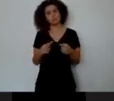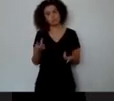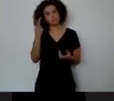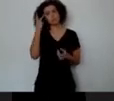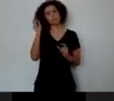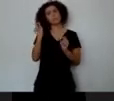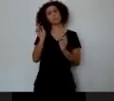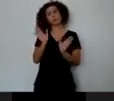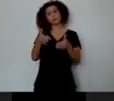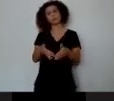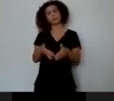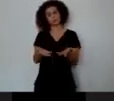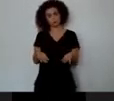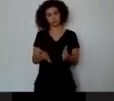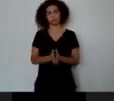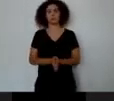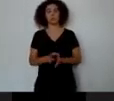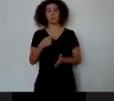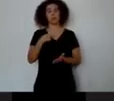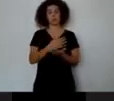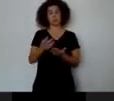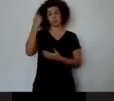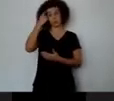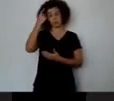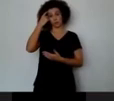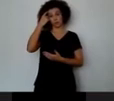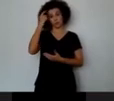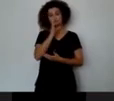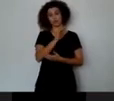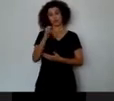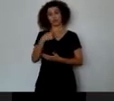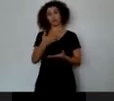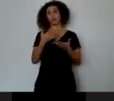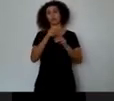Desde que eu comecei a pensar no meu TCC, eu quis falar sobre branquitude.